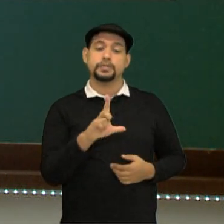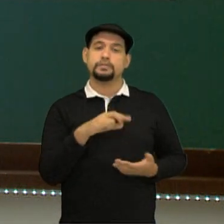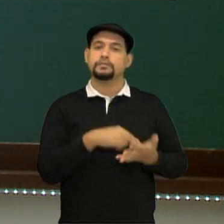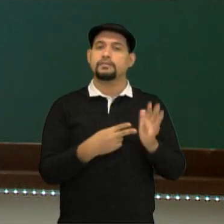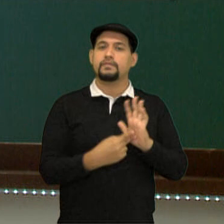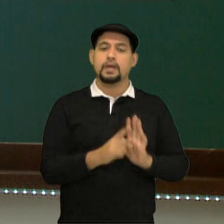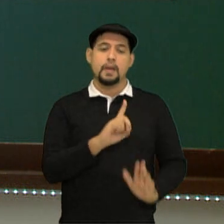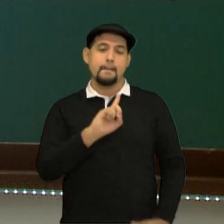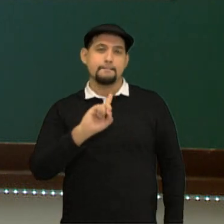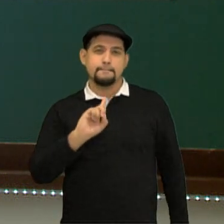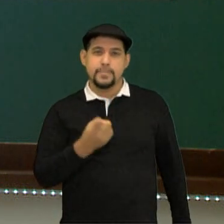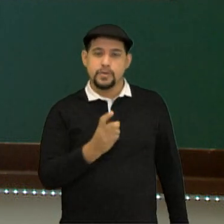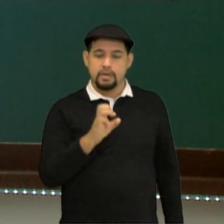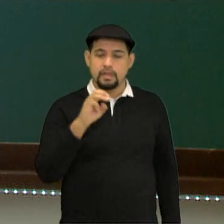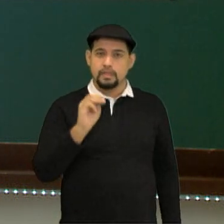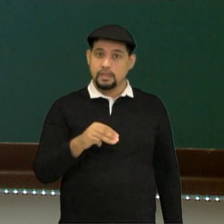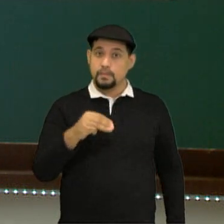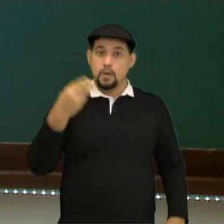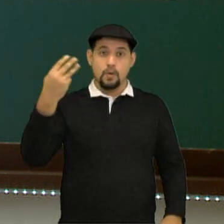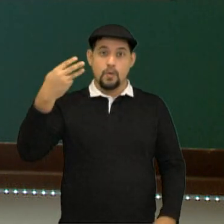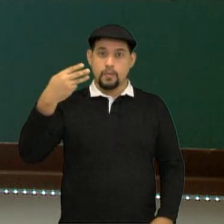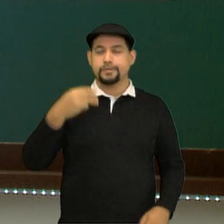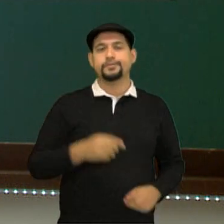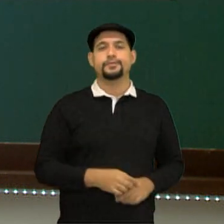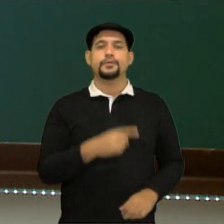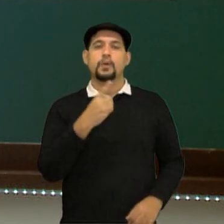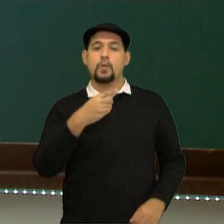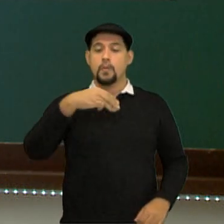a 1.000 centímetros cúbicos, ou seja,